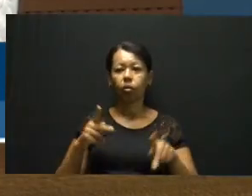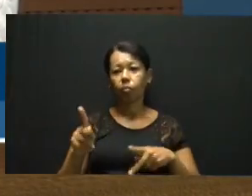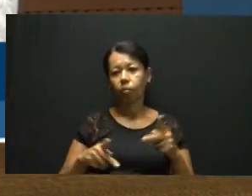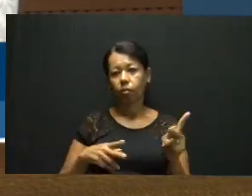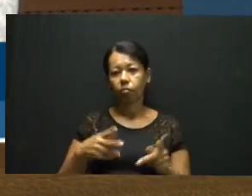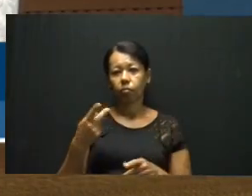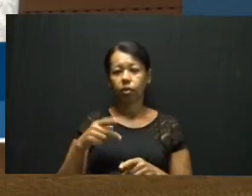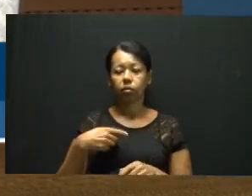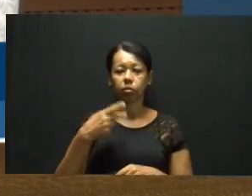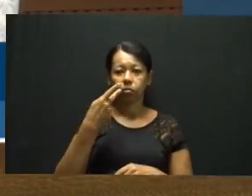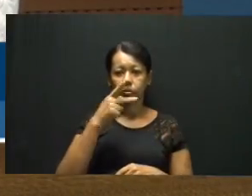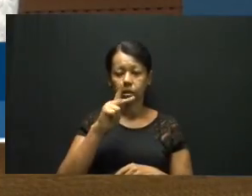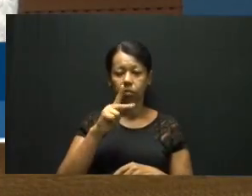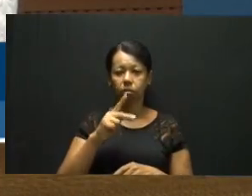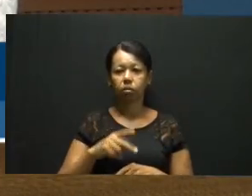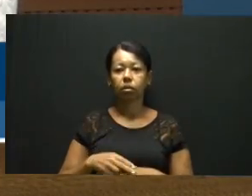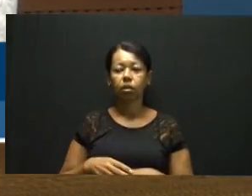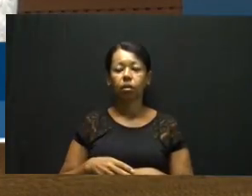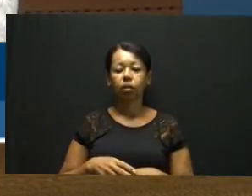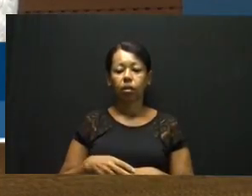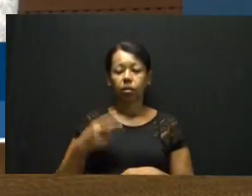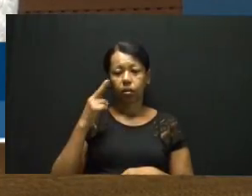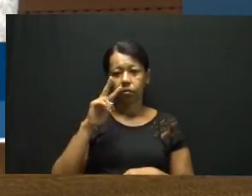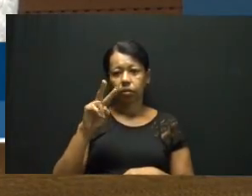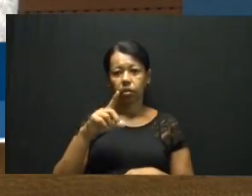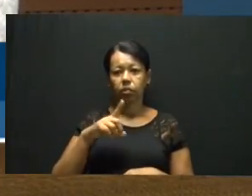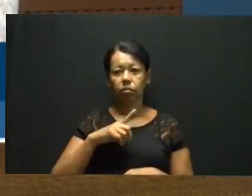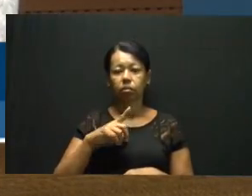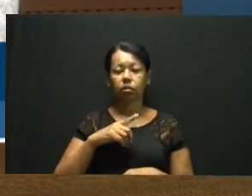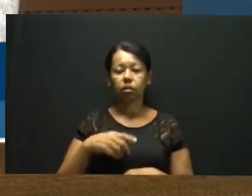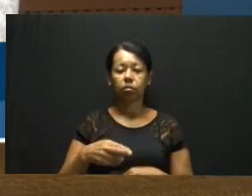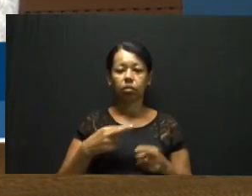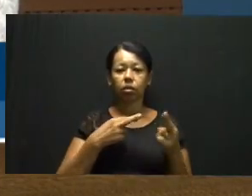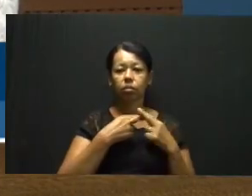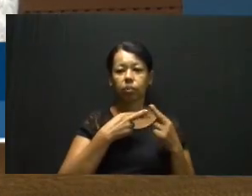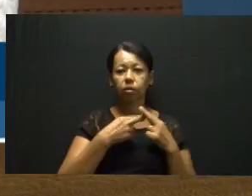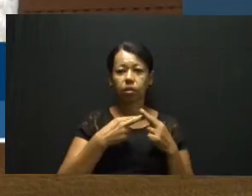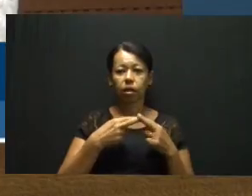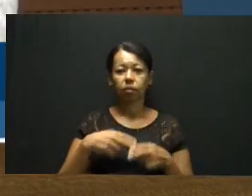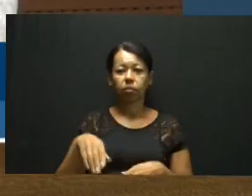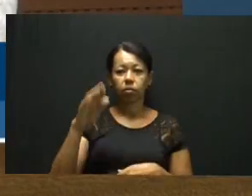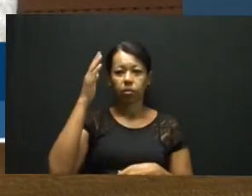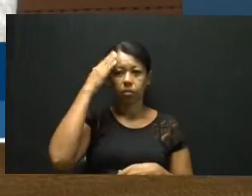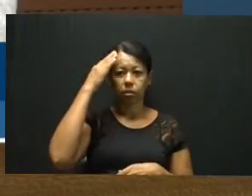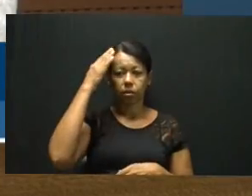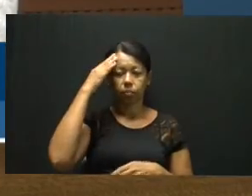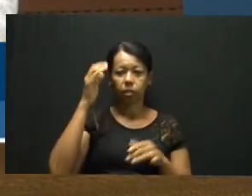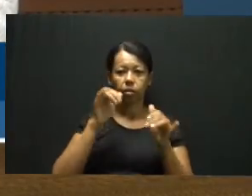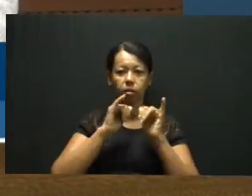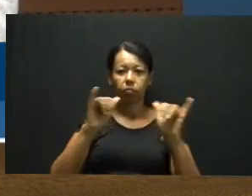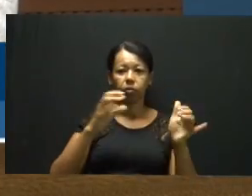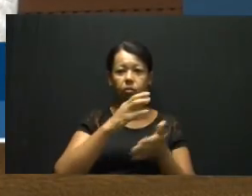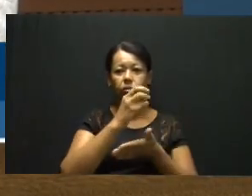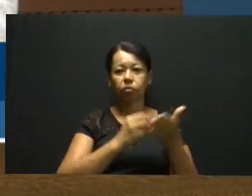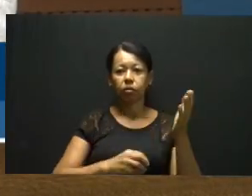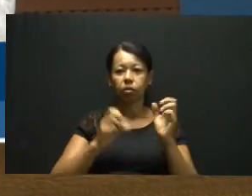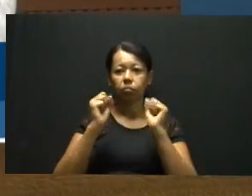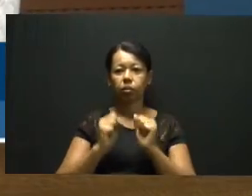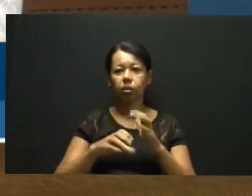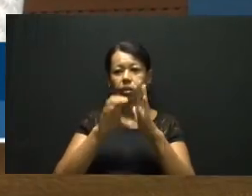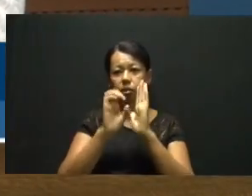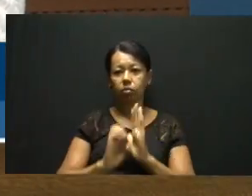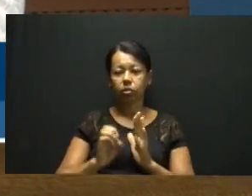Pelo exposto, requeiro, observadas as formalidades regimentais e ouvido o douto plenário, envio de ofício ao Poder